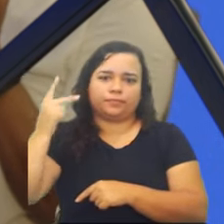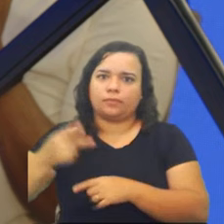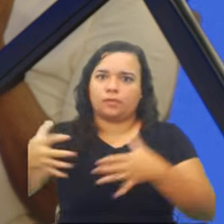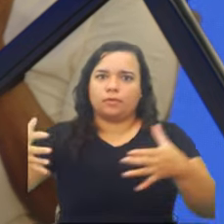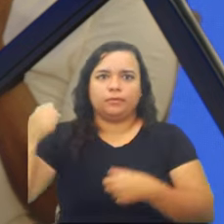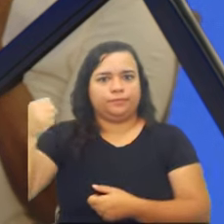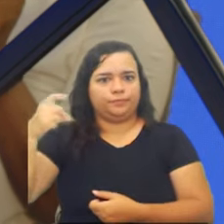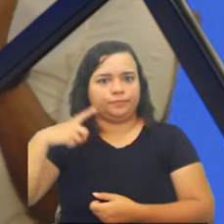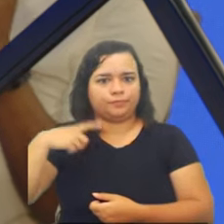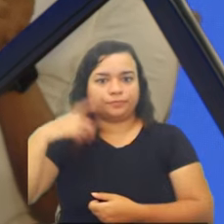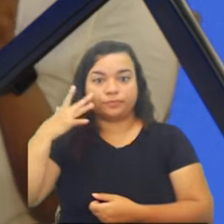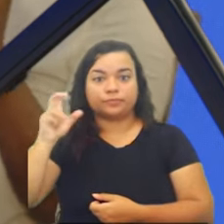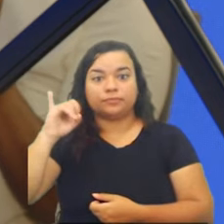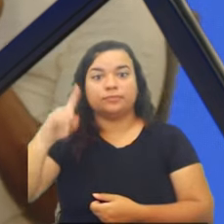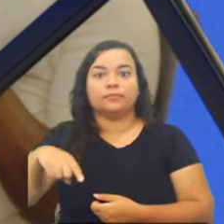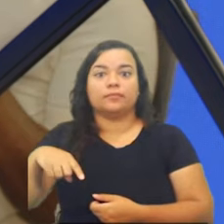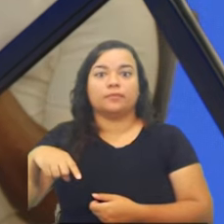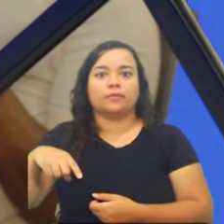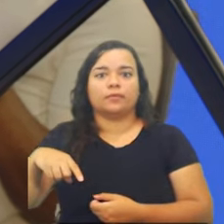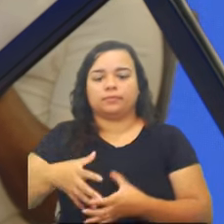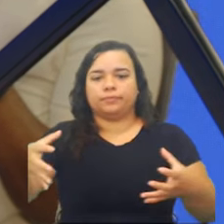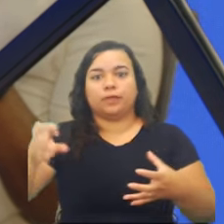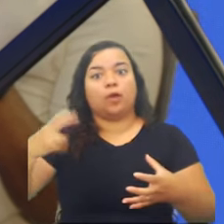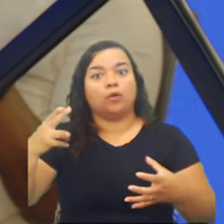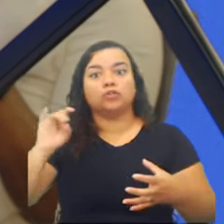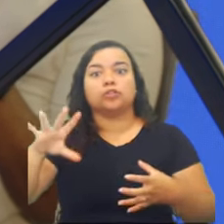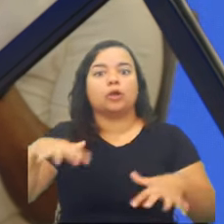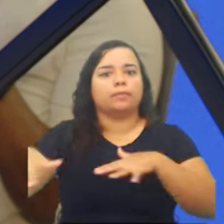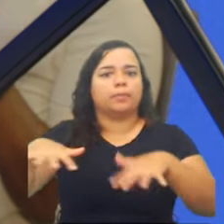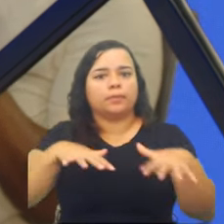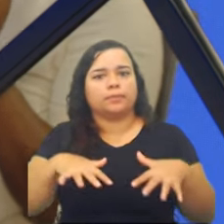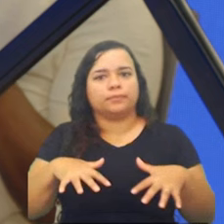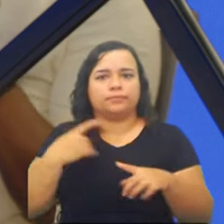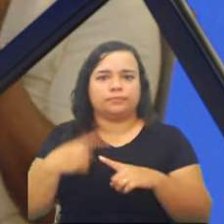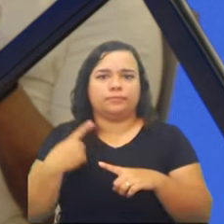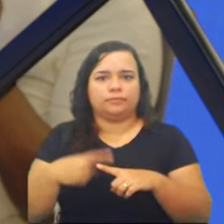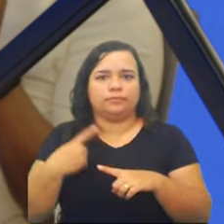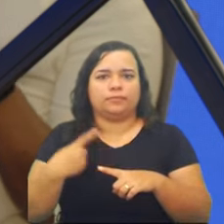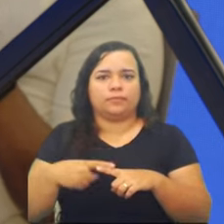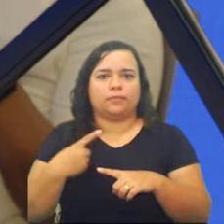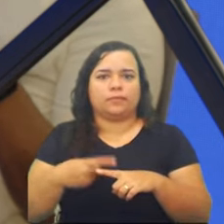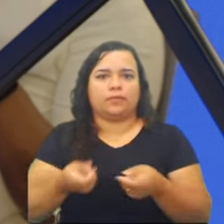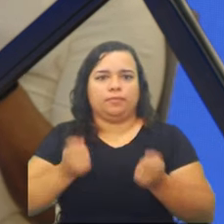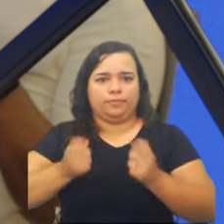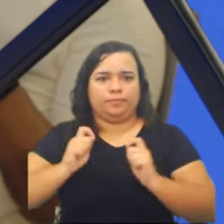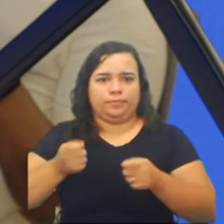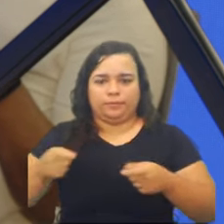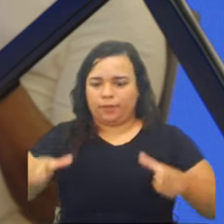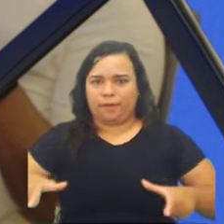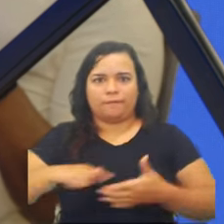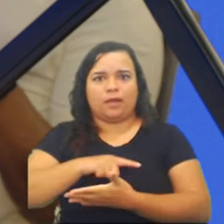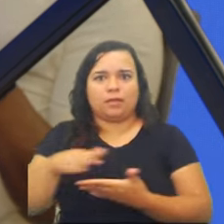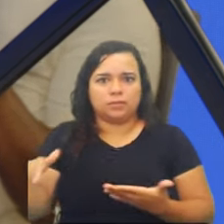muito forte aliás eu não sei se é uma crescente ou barulho muito forte porque carroça vazia faz muito barulho né